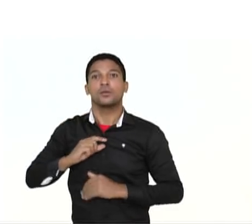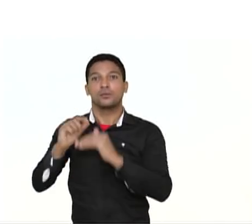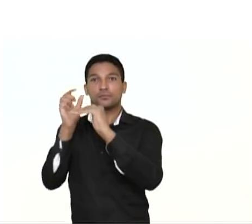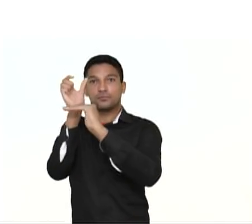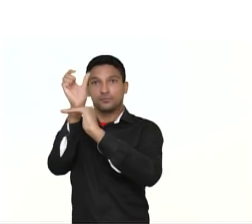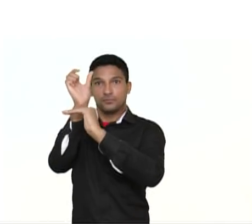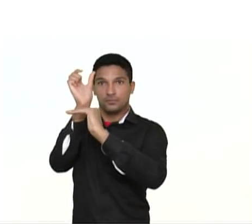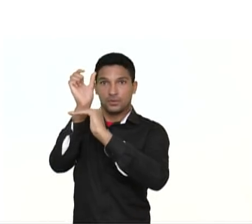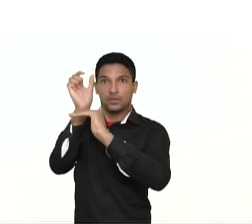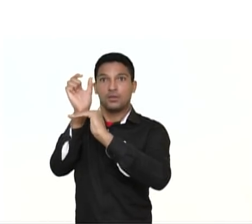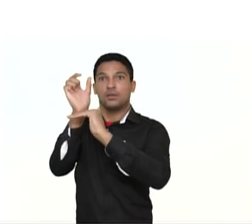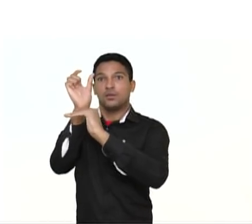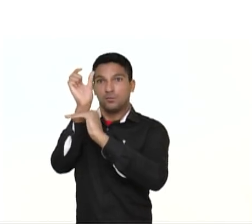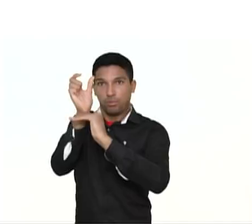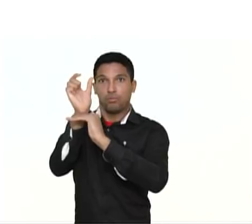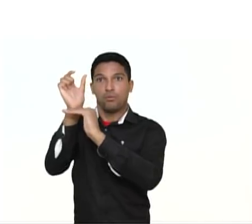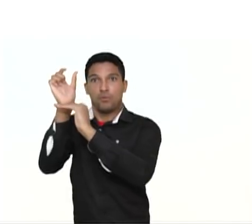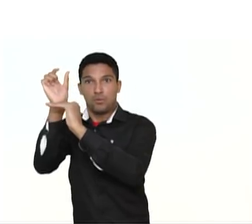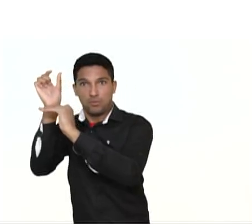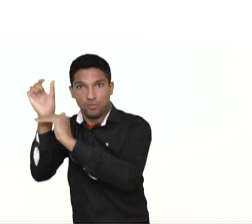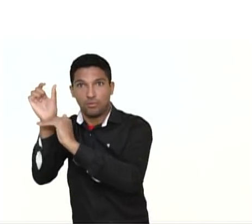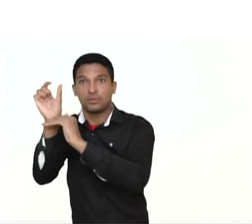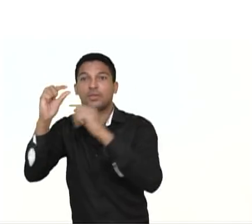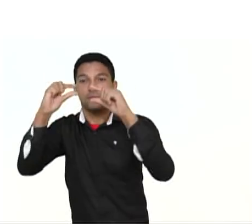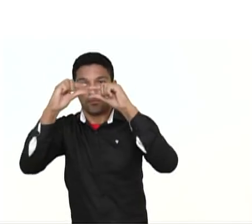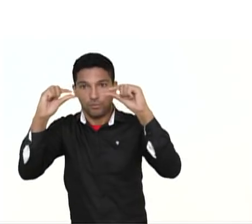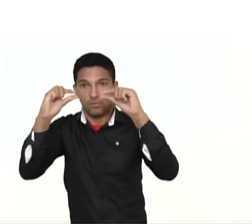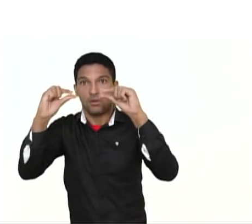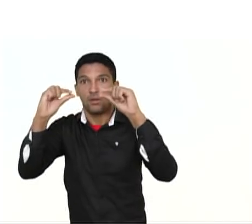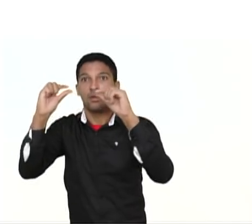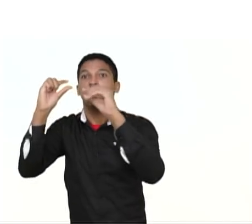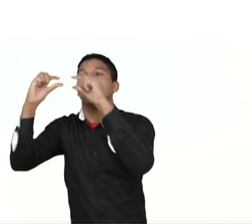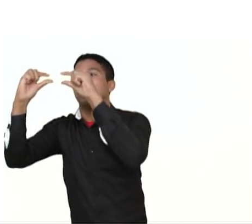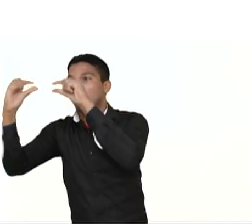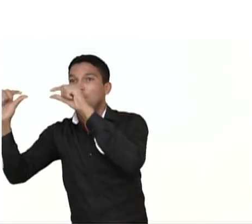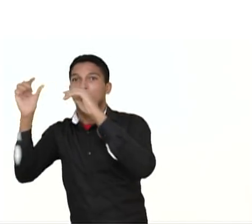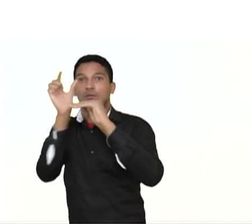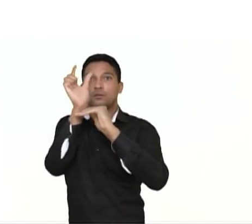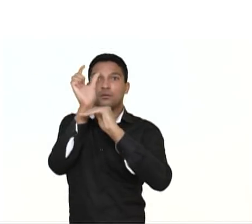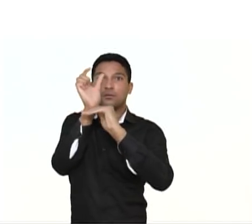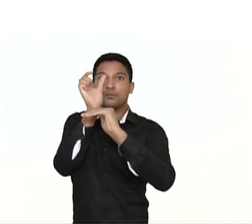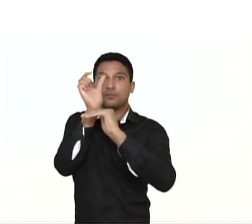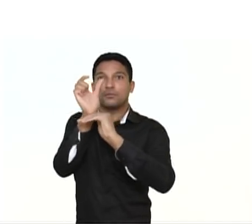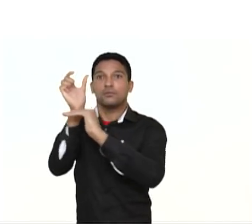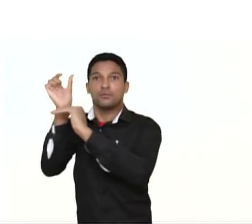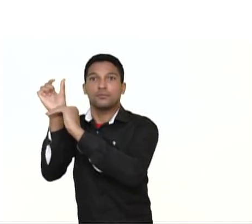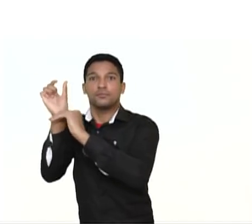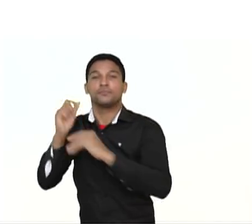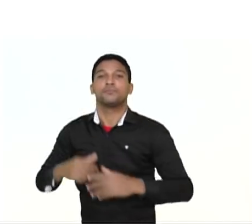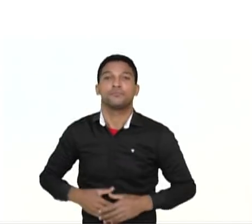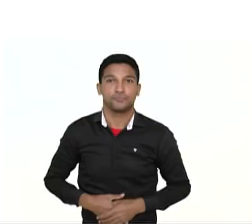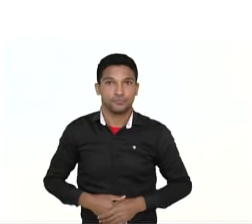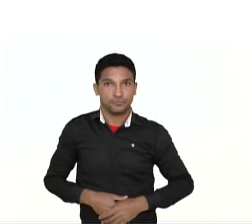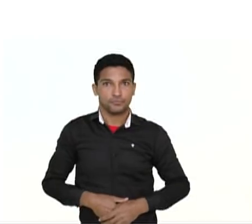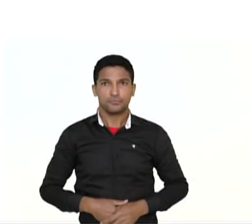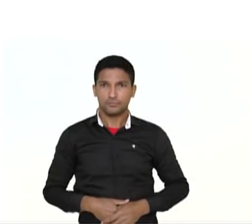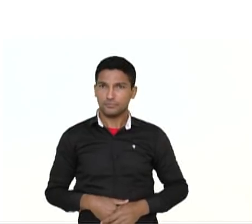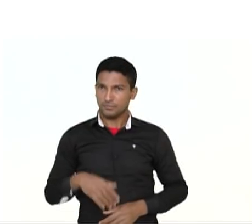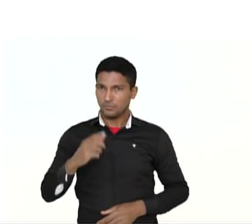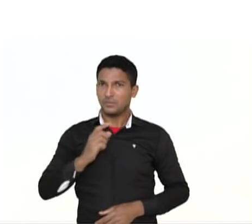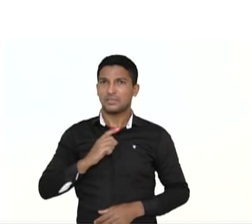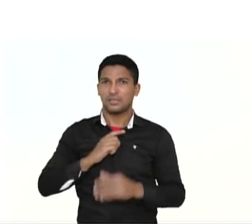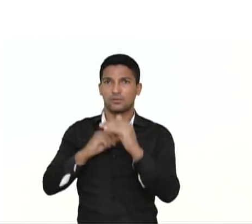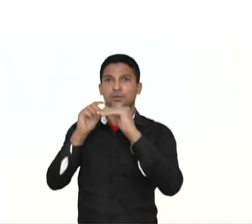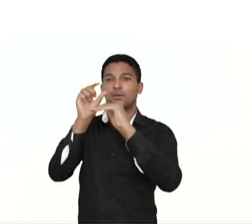frase nominal, ela não possui verbo, certo? Certo. Uma oração, ela possui verbo, certo. E se eu tenho mais